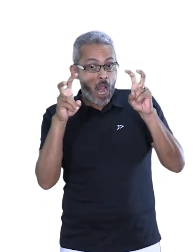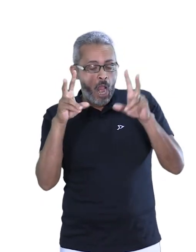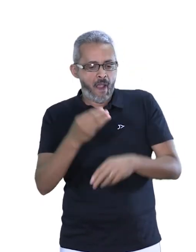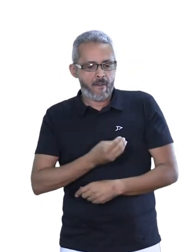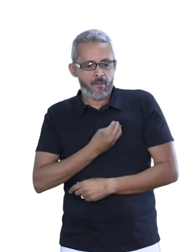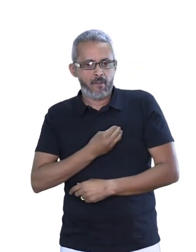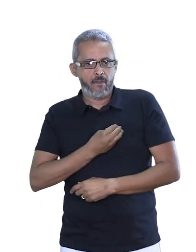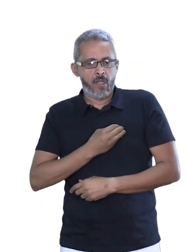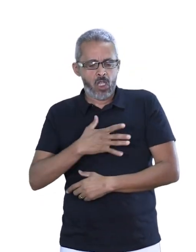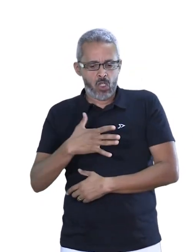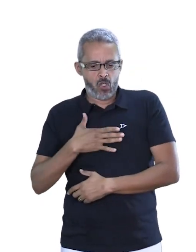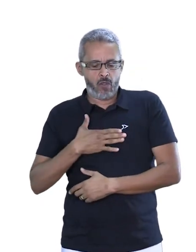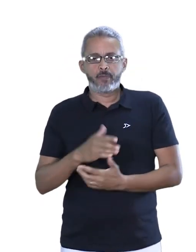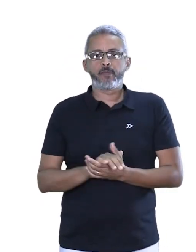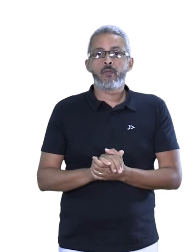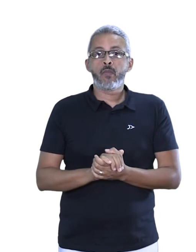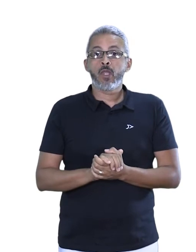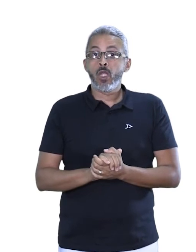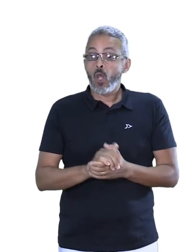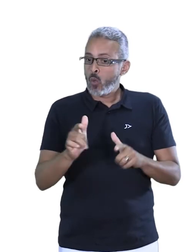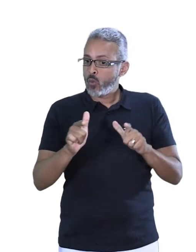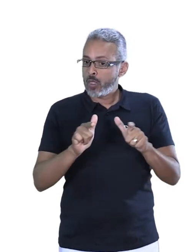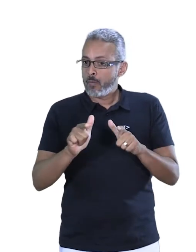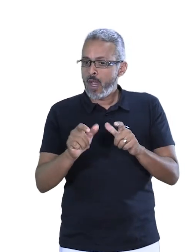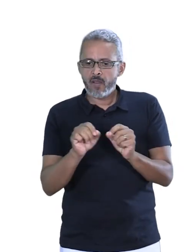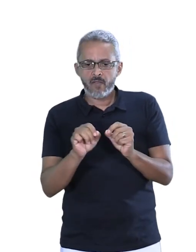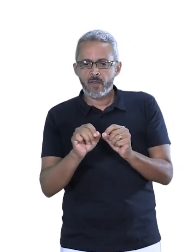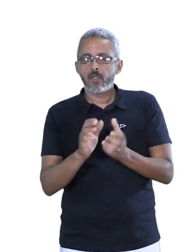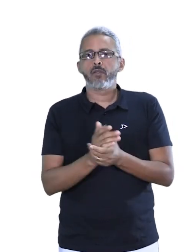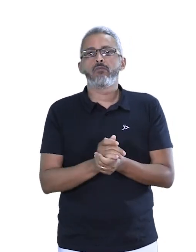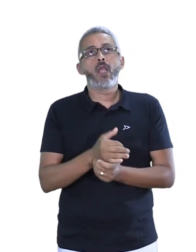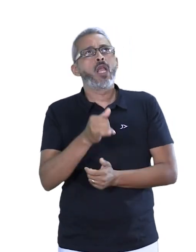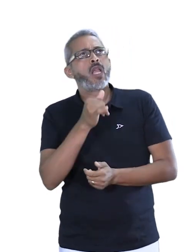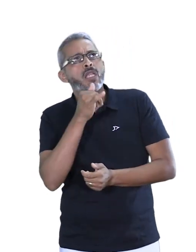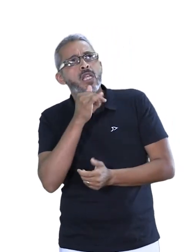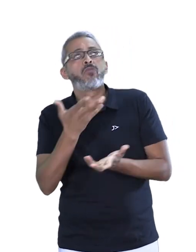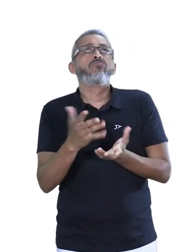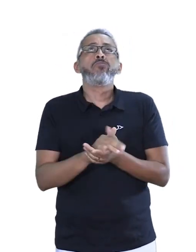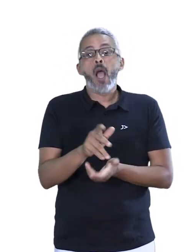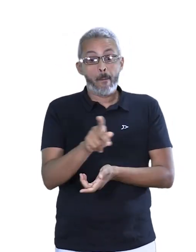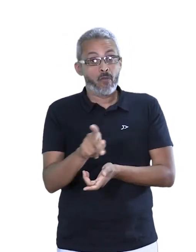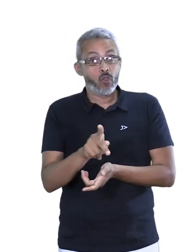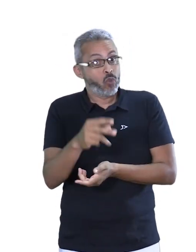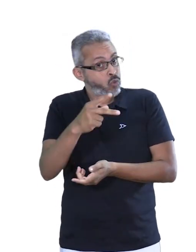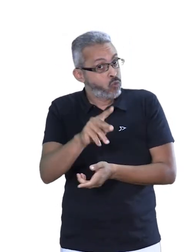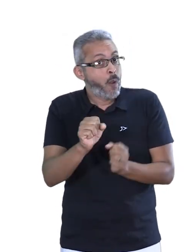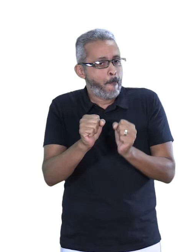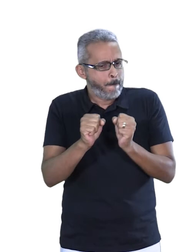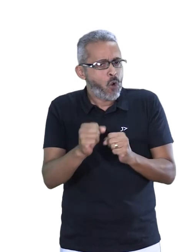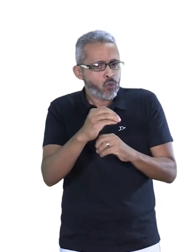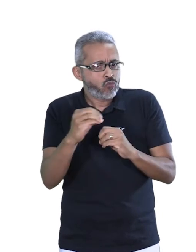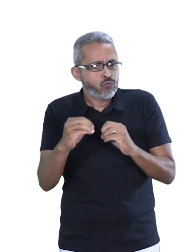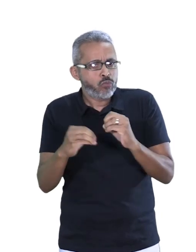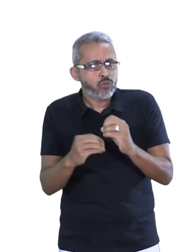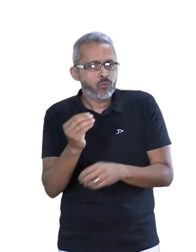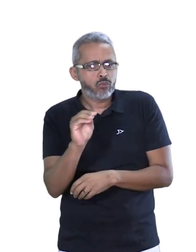vida pessoal, expõe algum trabalho realizado, como por exemplo, sua professora pode possuir um blog